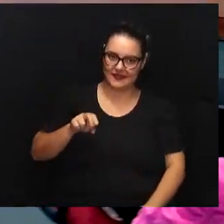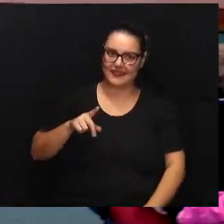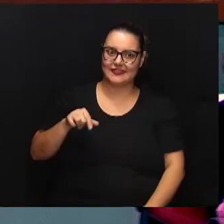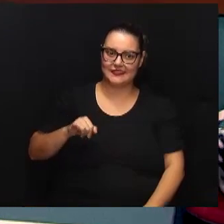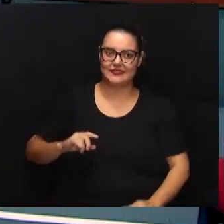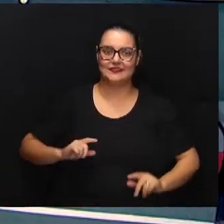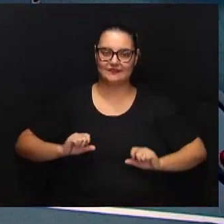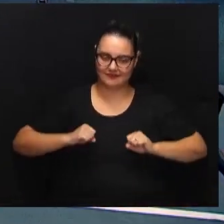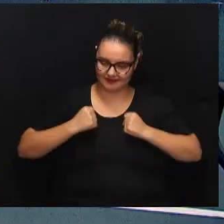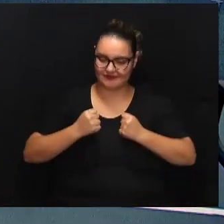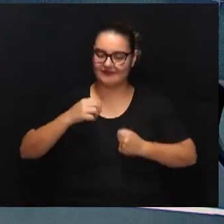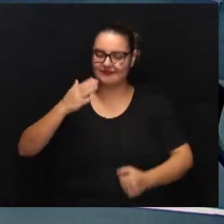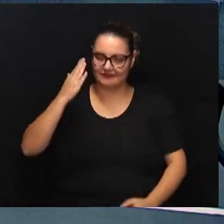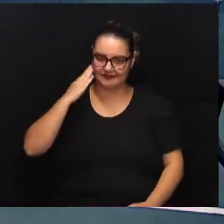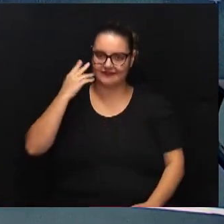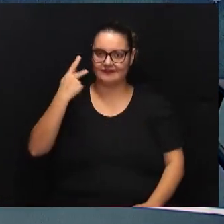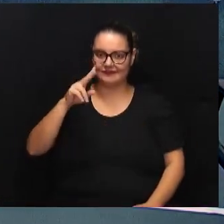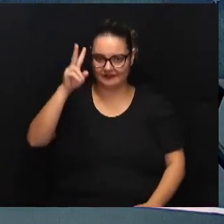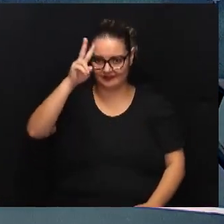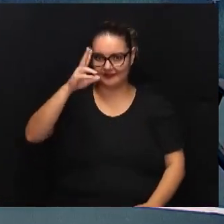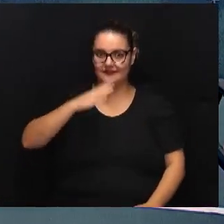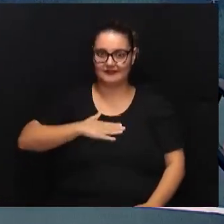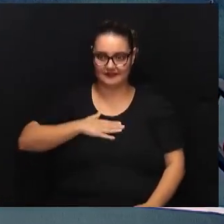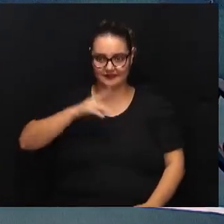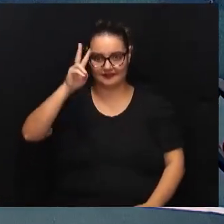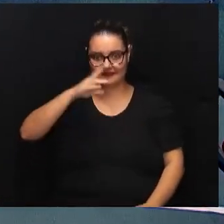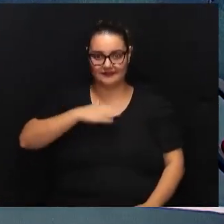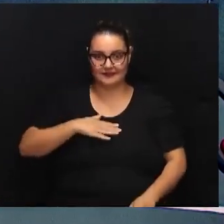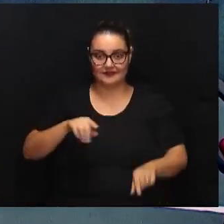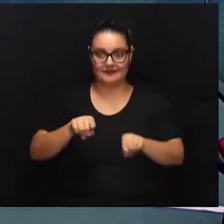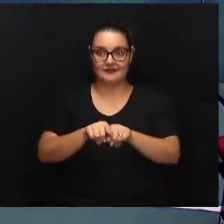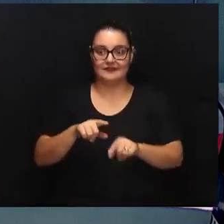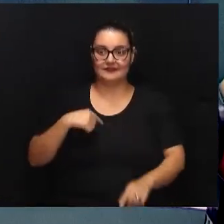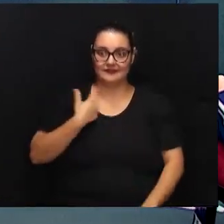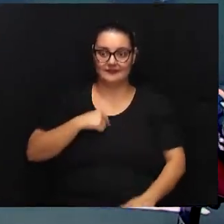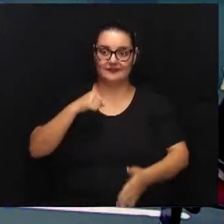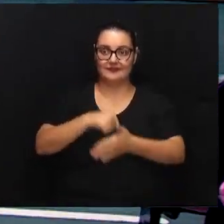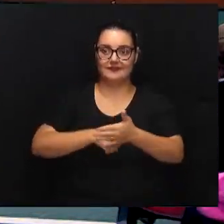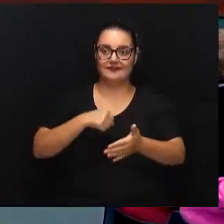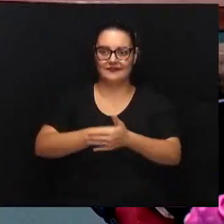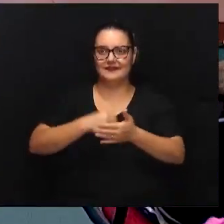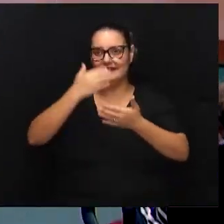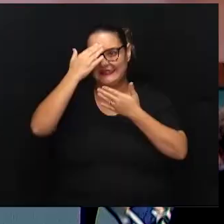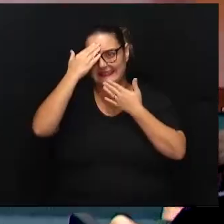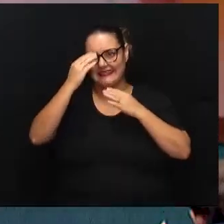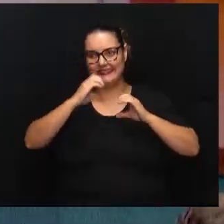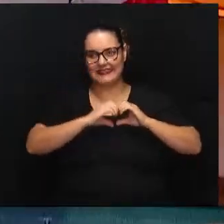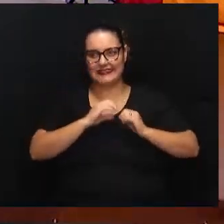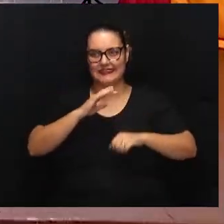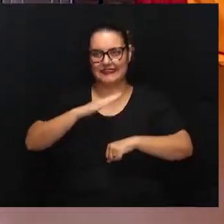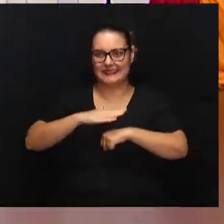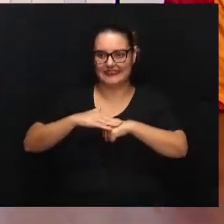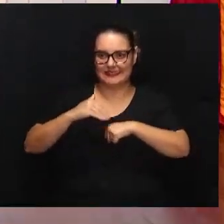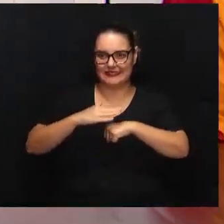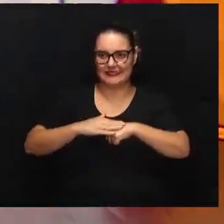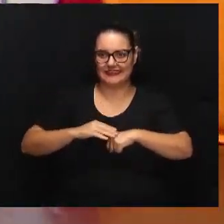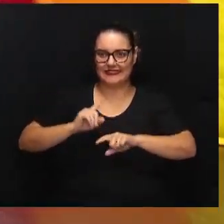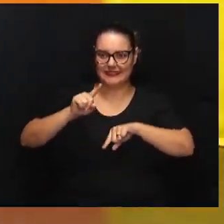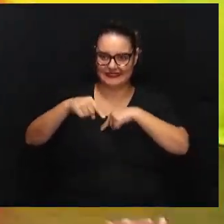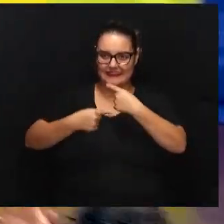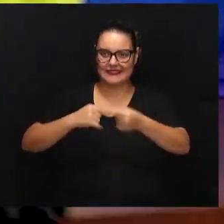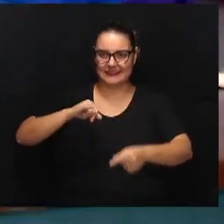a minha história também. Estamos aí na luta. Muito obrigado de coração pelo carinho, e até uma próxima oportunidade. Obrigado mesmo. Tchau,